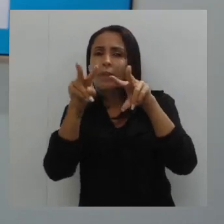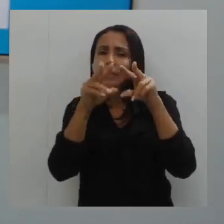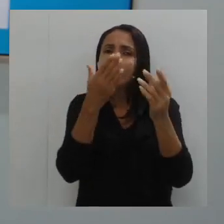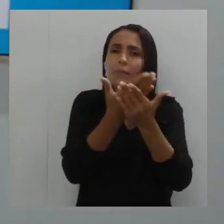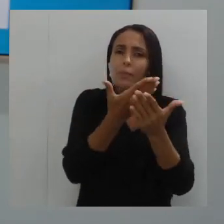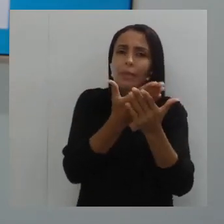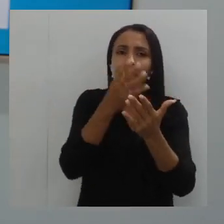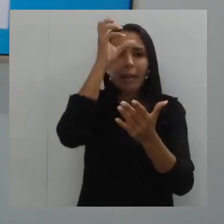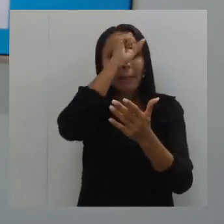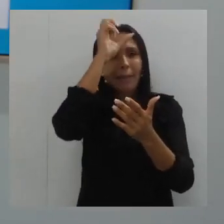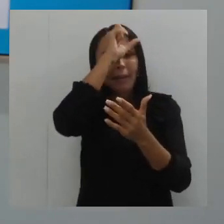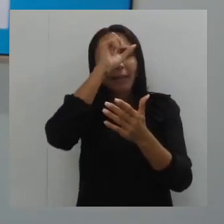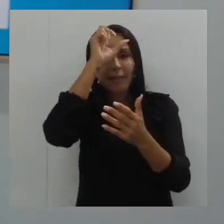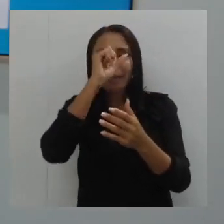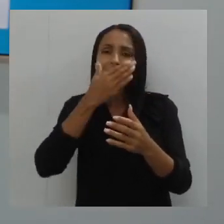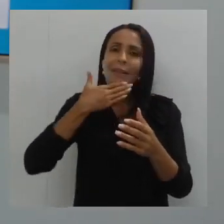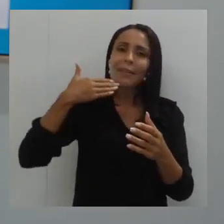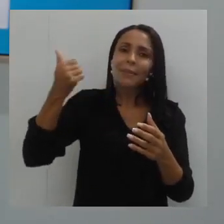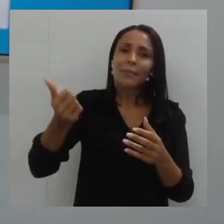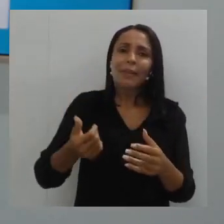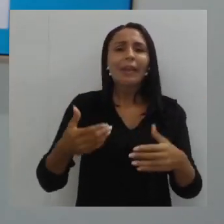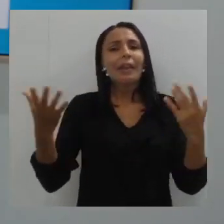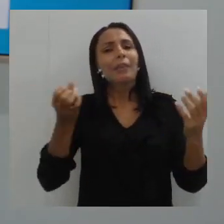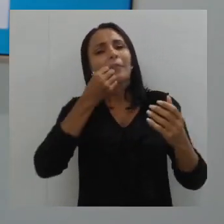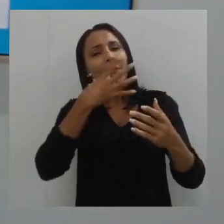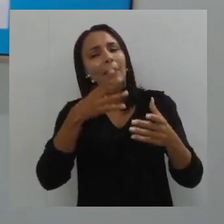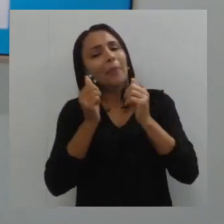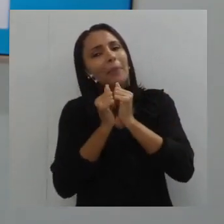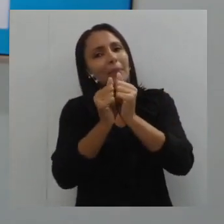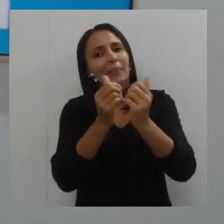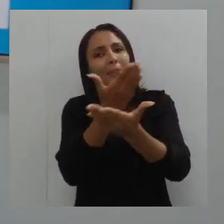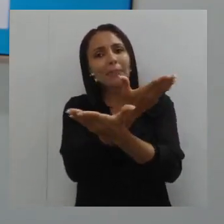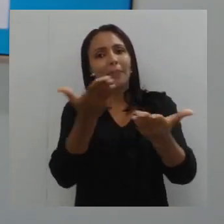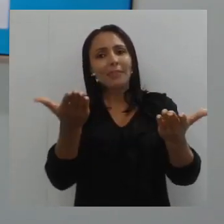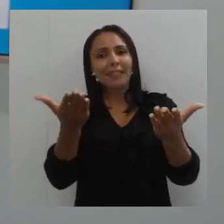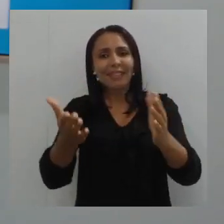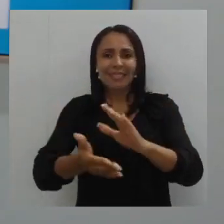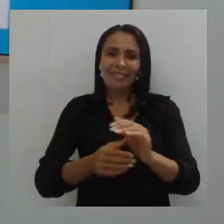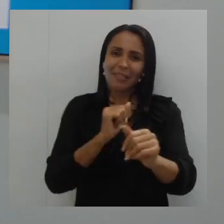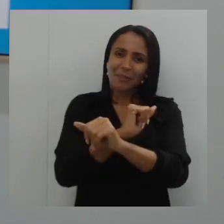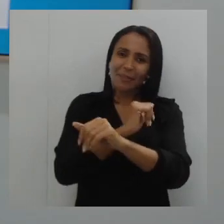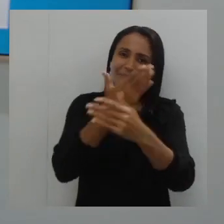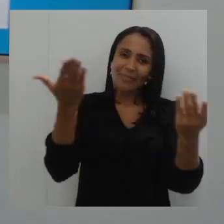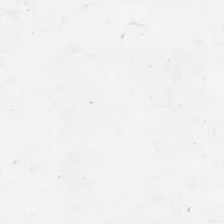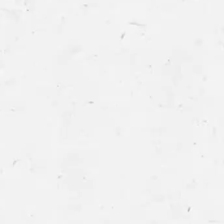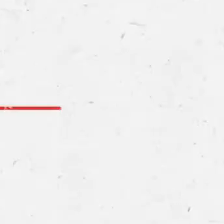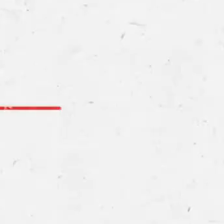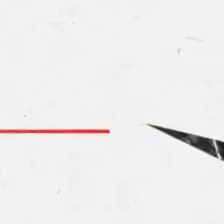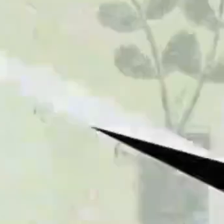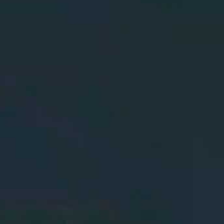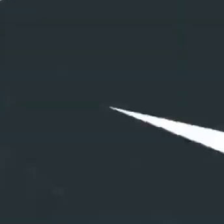você vai aprender bastante sobre isso. Foi muito bom estar com vocês. Espero vocês na próxima.